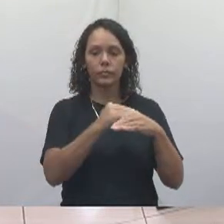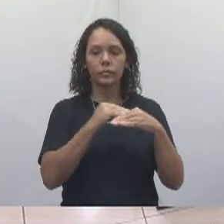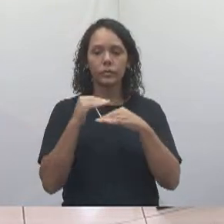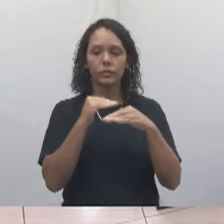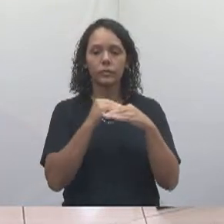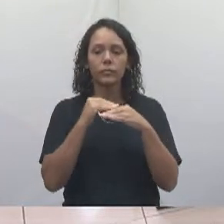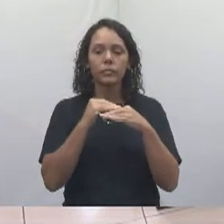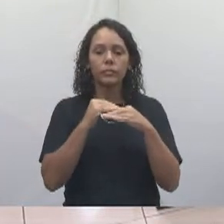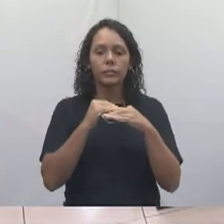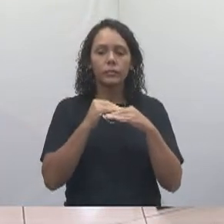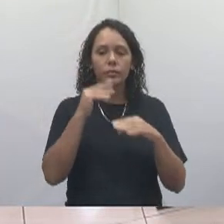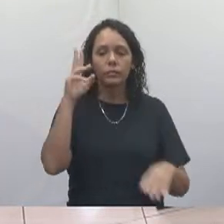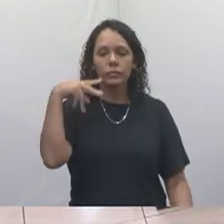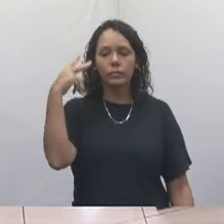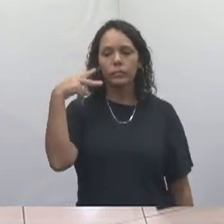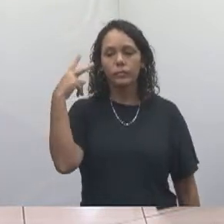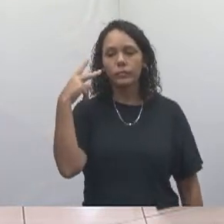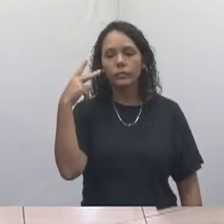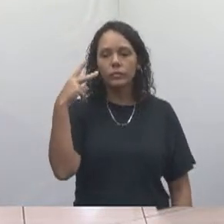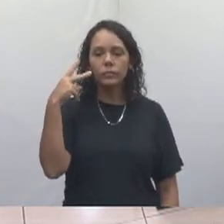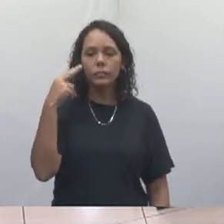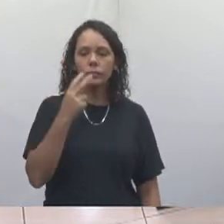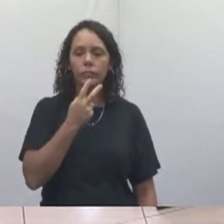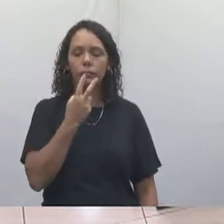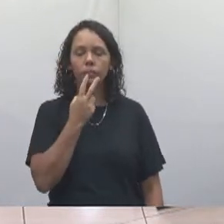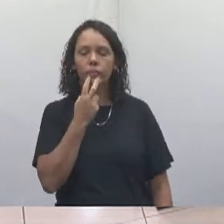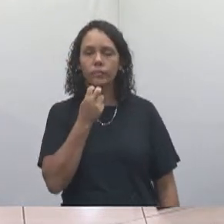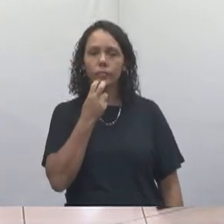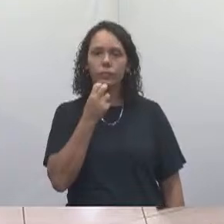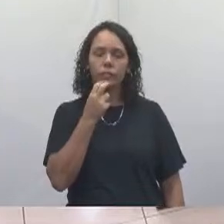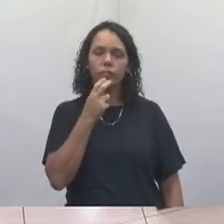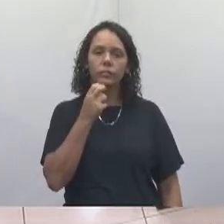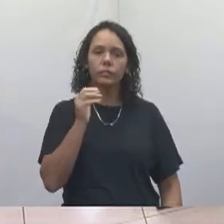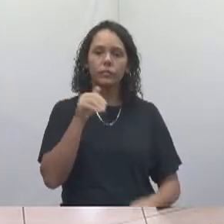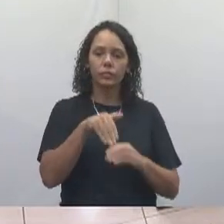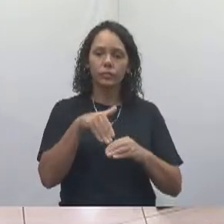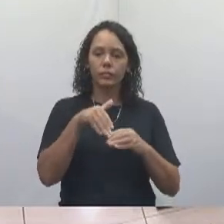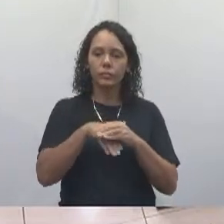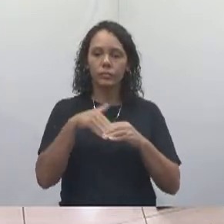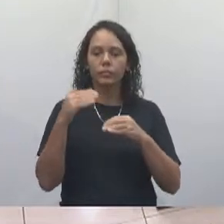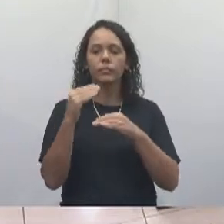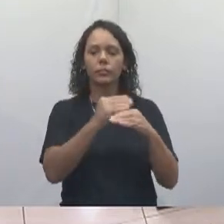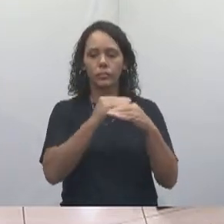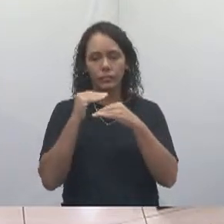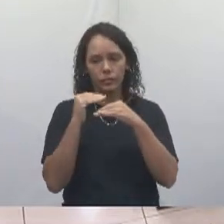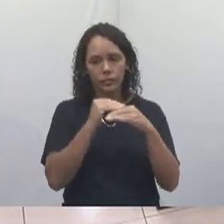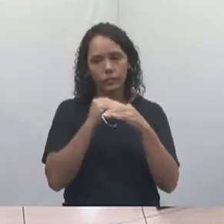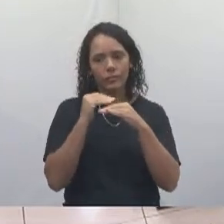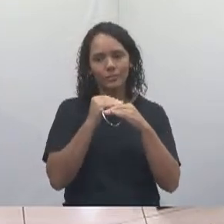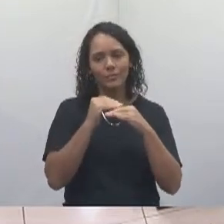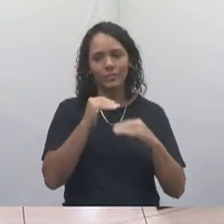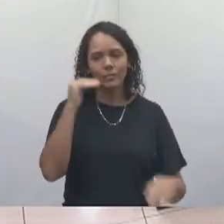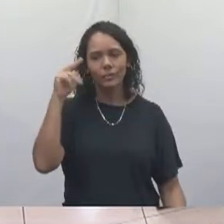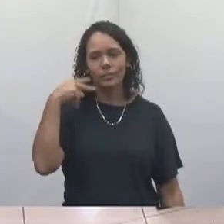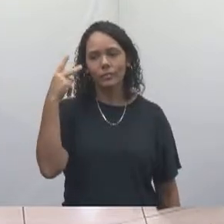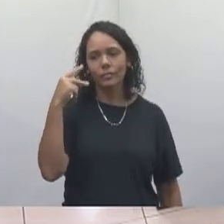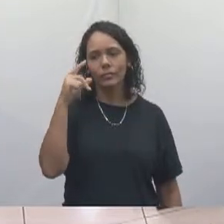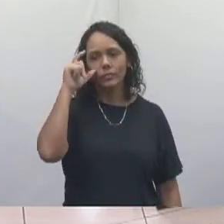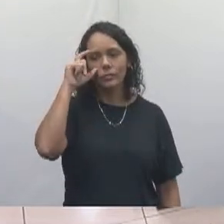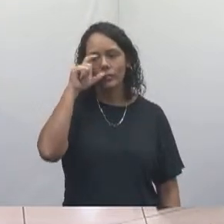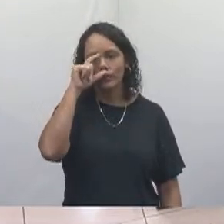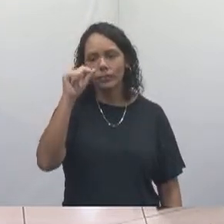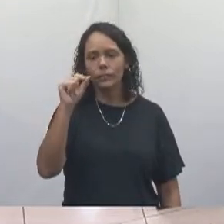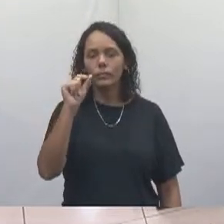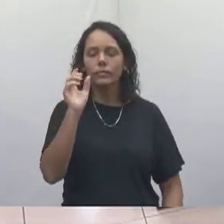Favorável. Como vota o vereador Valmir do Parque Meia Lua? Favorável. Como vota a vereadora Abner Rosa?